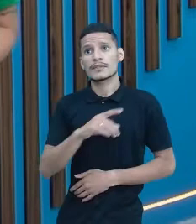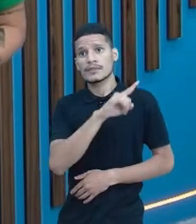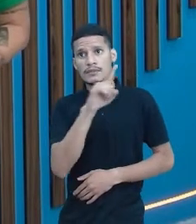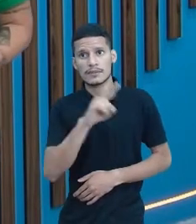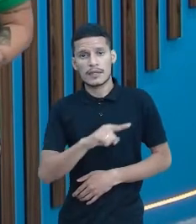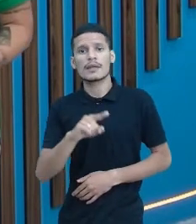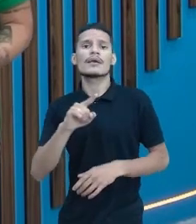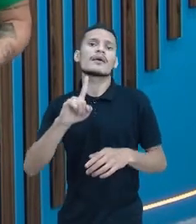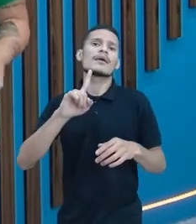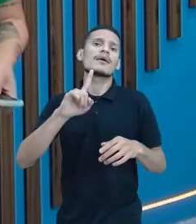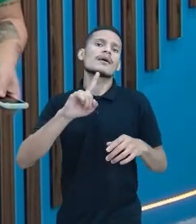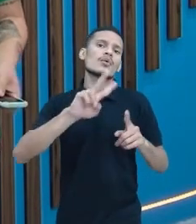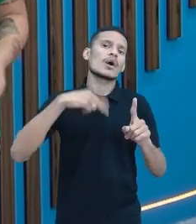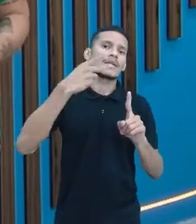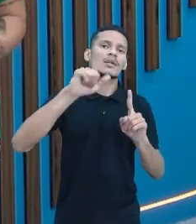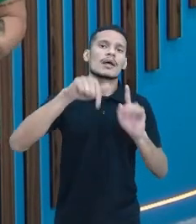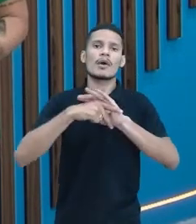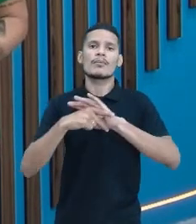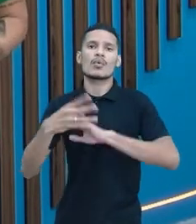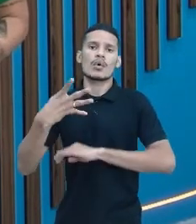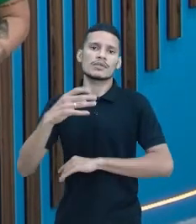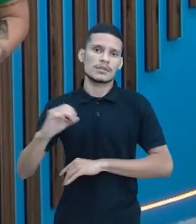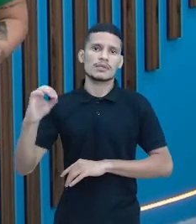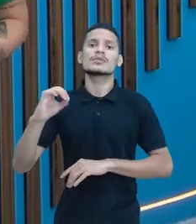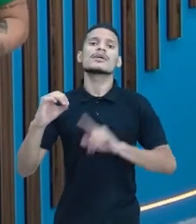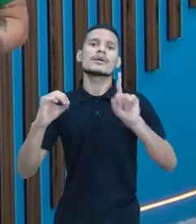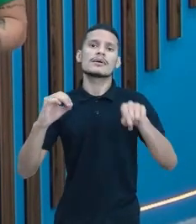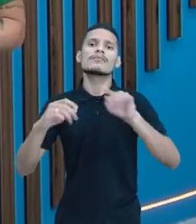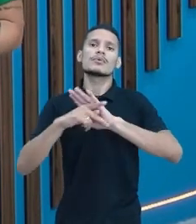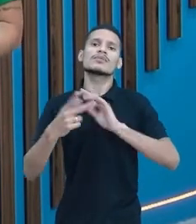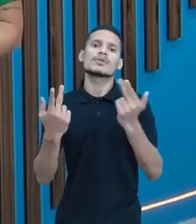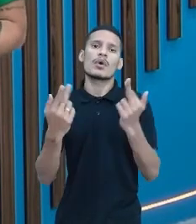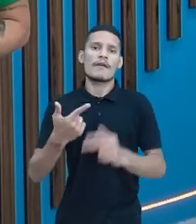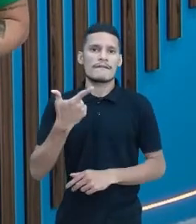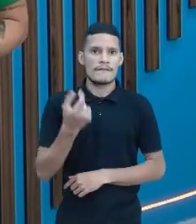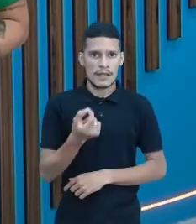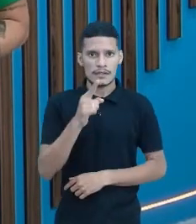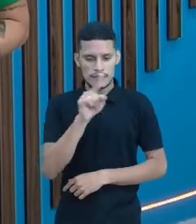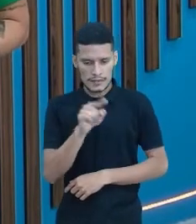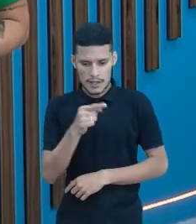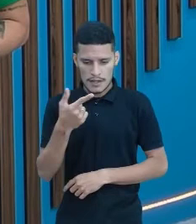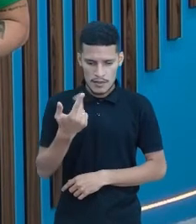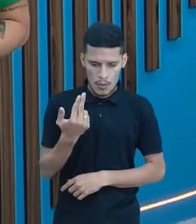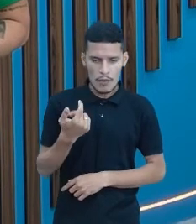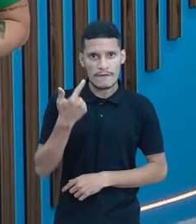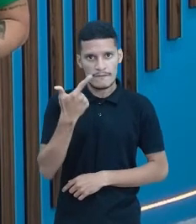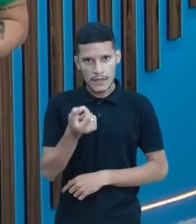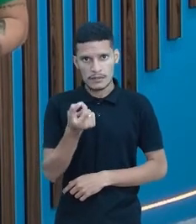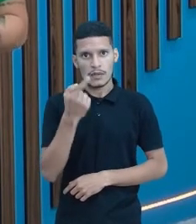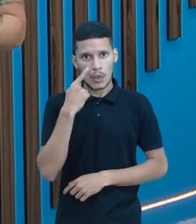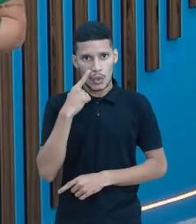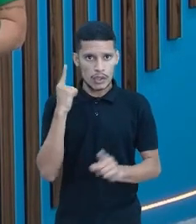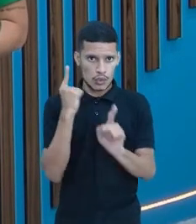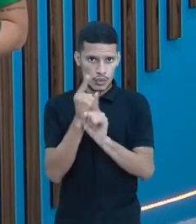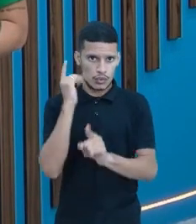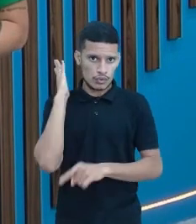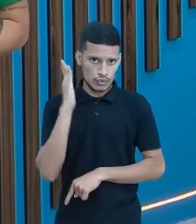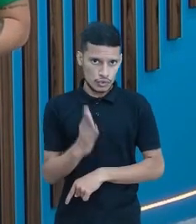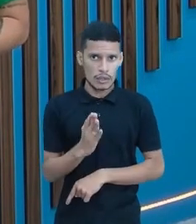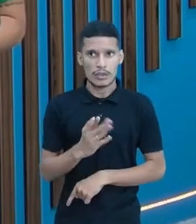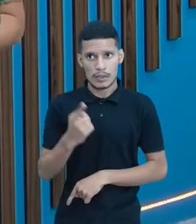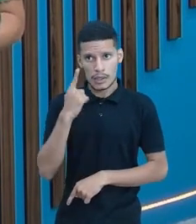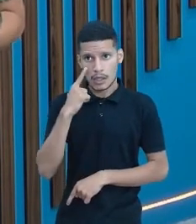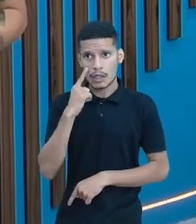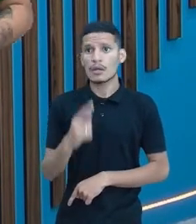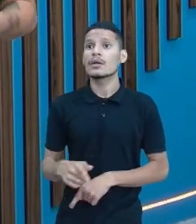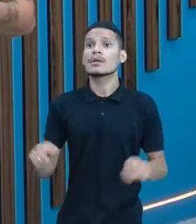quadrado igual a 400, z igual a 20. É a medida descoberta aí, tá certo? Lembra?